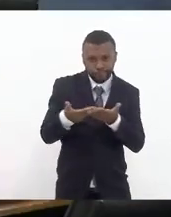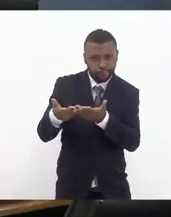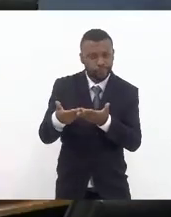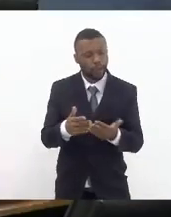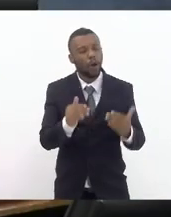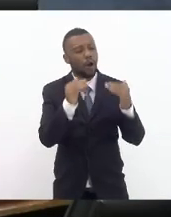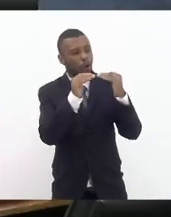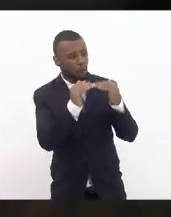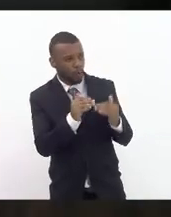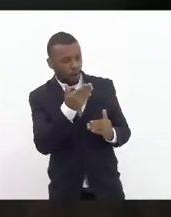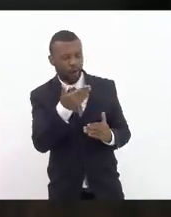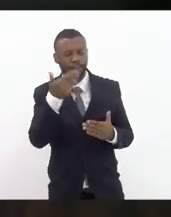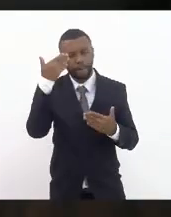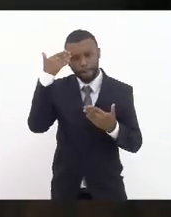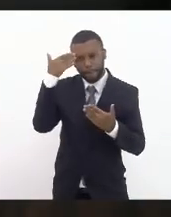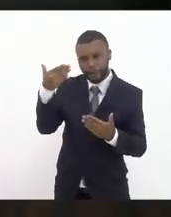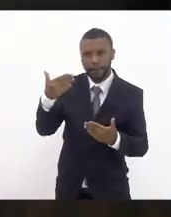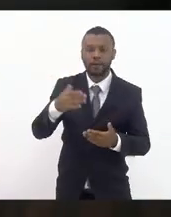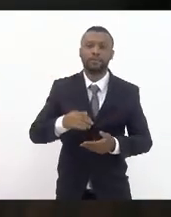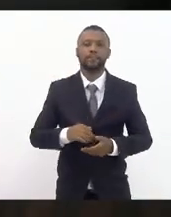Excelência. Obrigado.